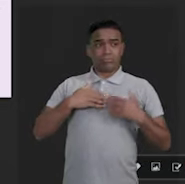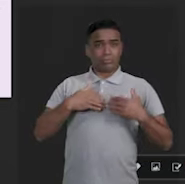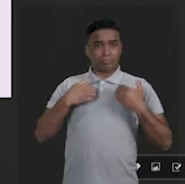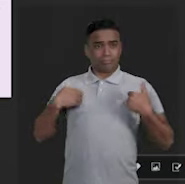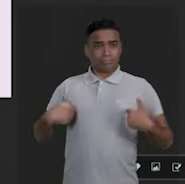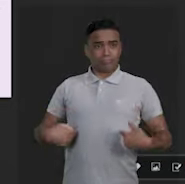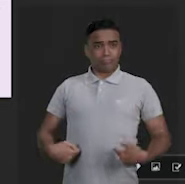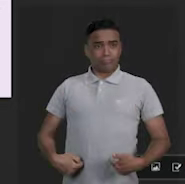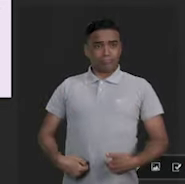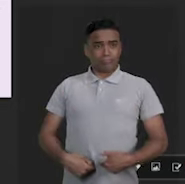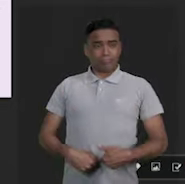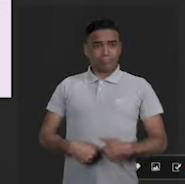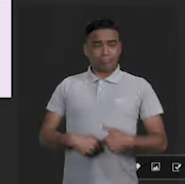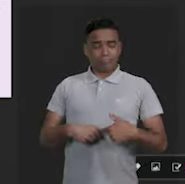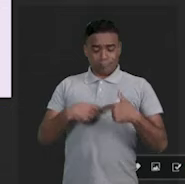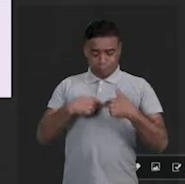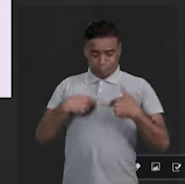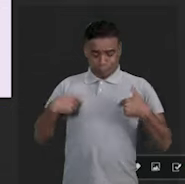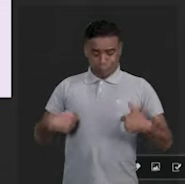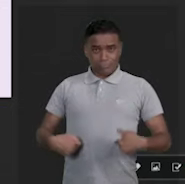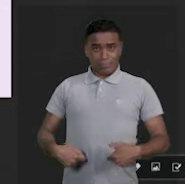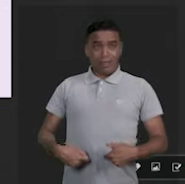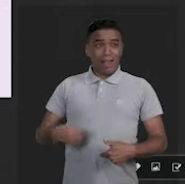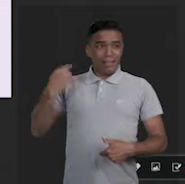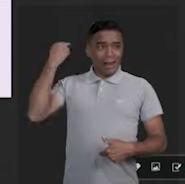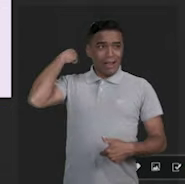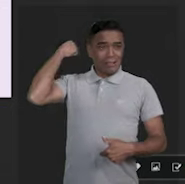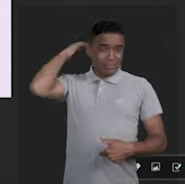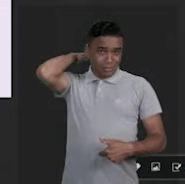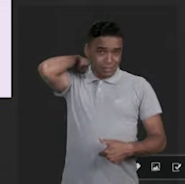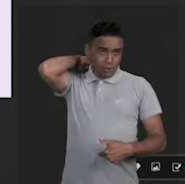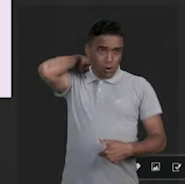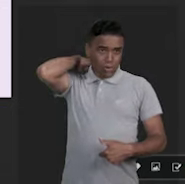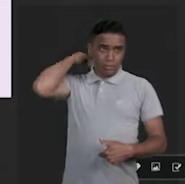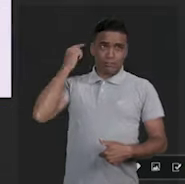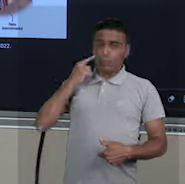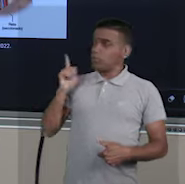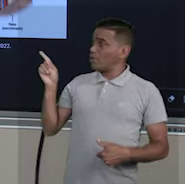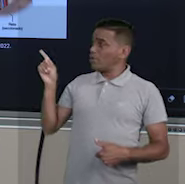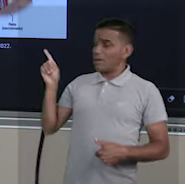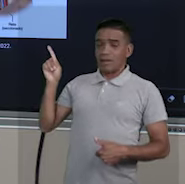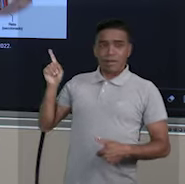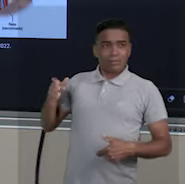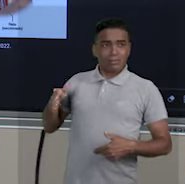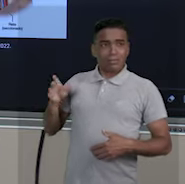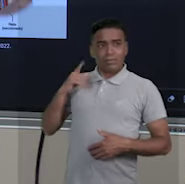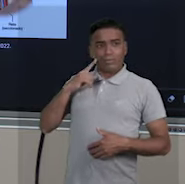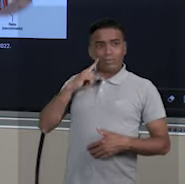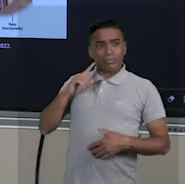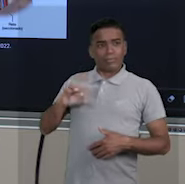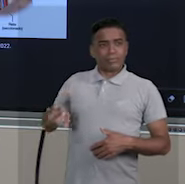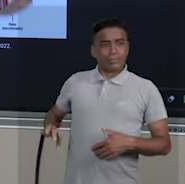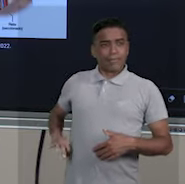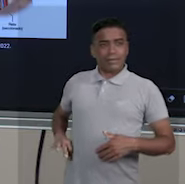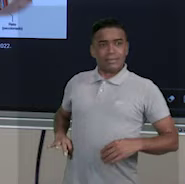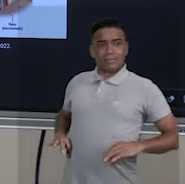verdade a parte dorsal, posterior das nossas costas abertas, mostrando aqui, ó, esses rins, então aqui,